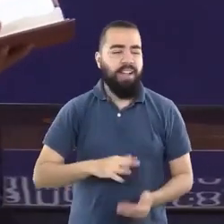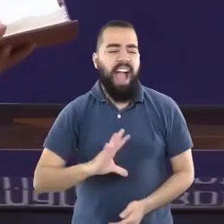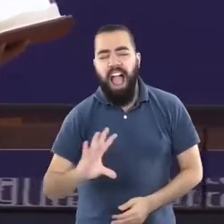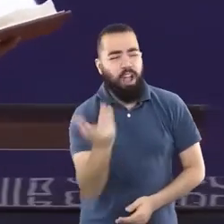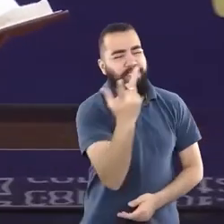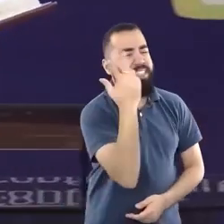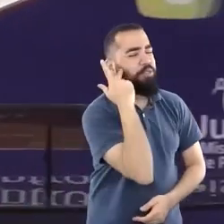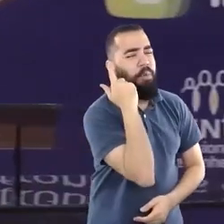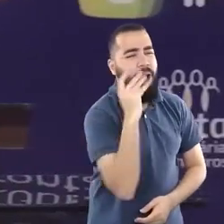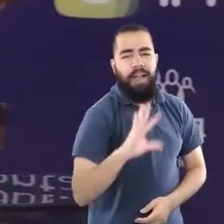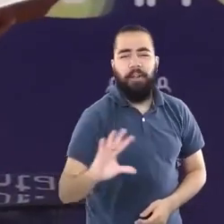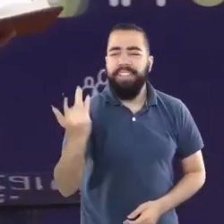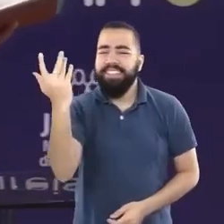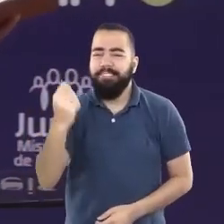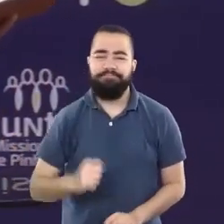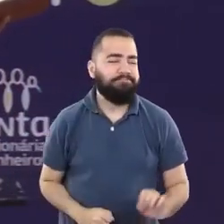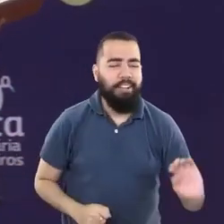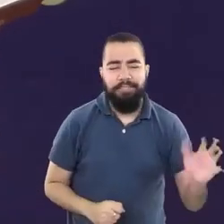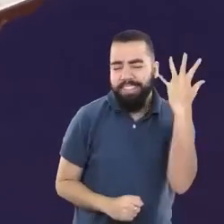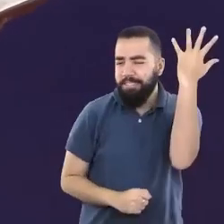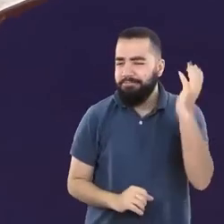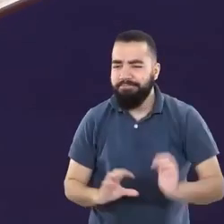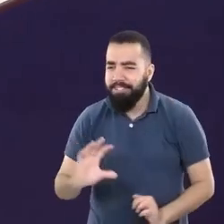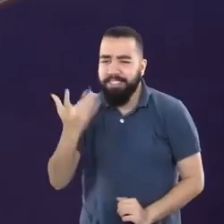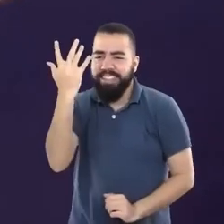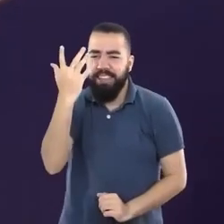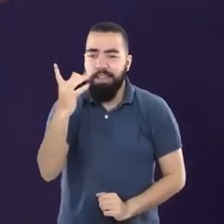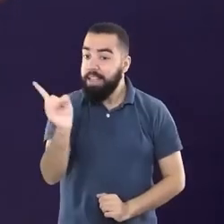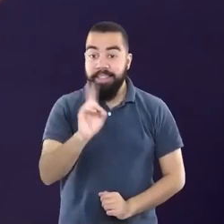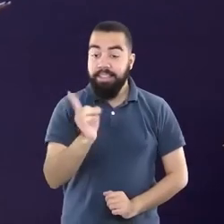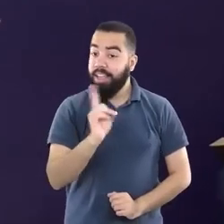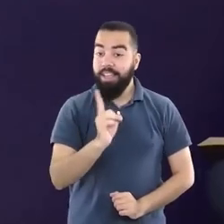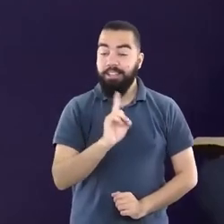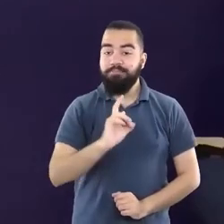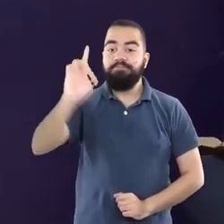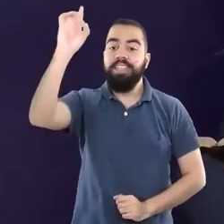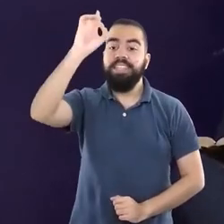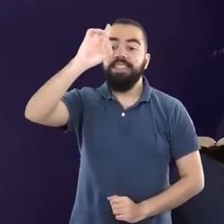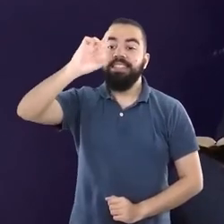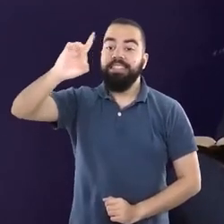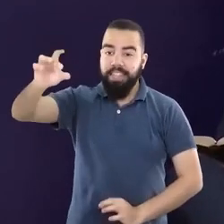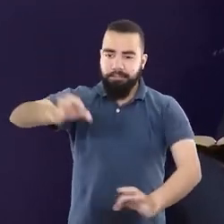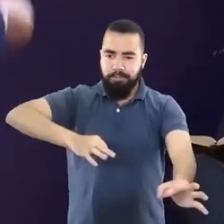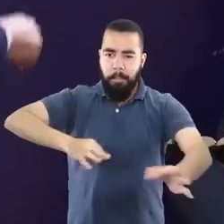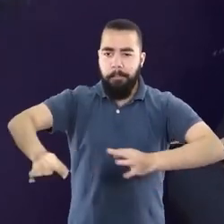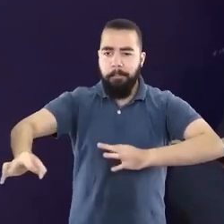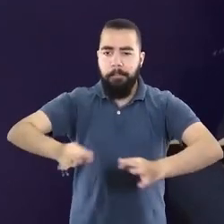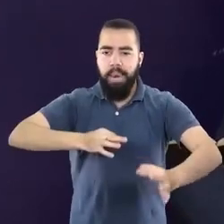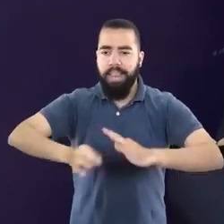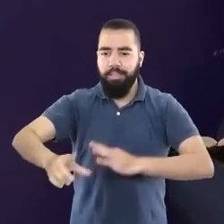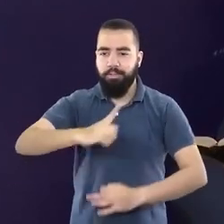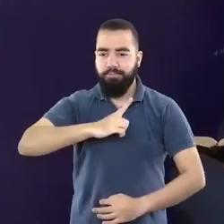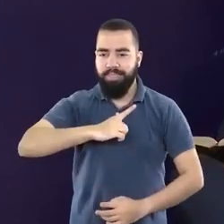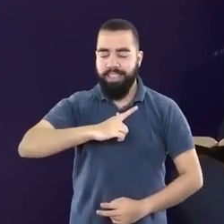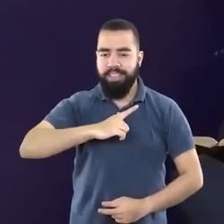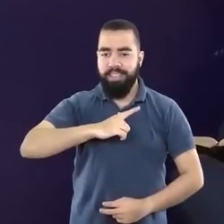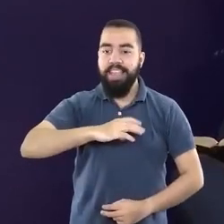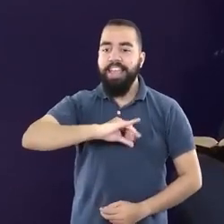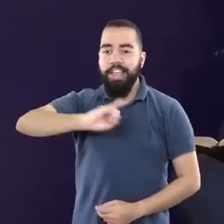existe sincretismo nem misticismo. Ele vai dizer no verso 2 ainda: e nenhum dos teus planos pode ser frustrado.